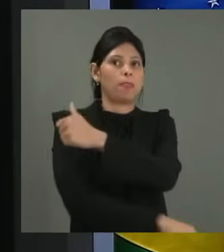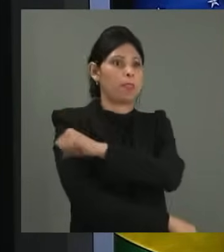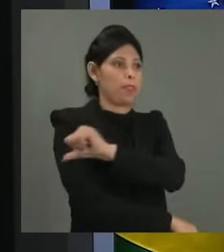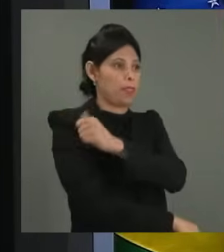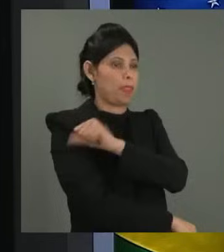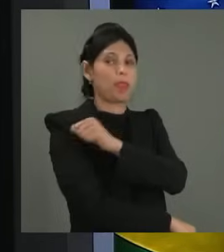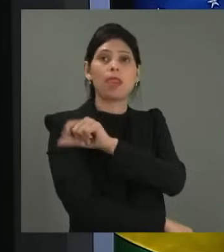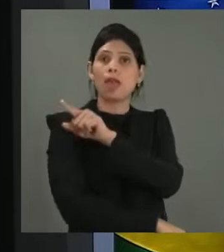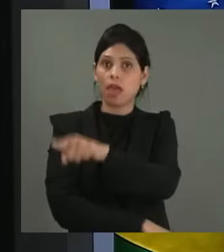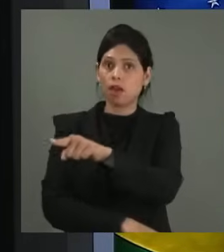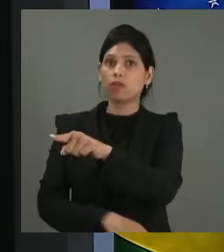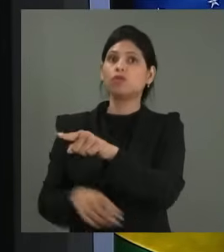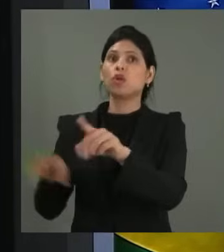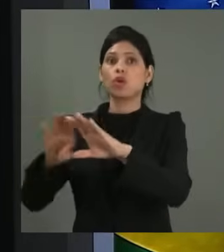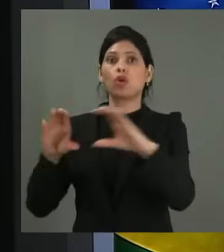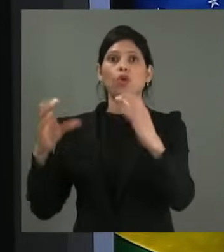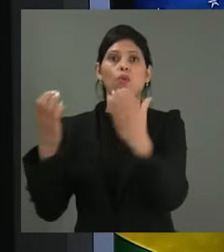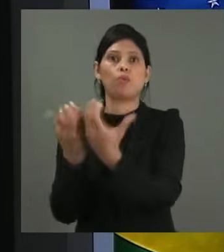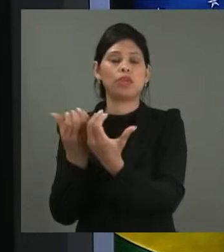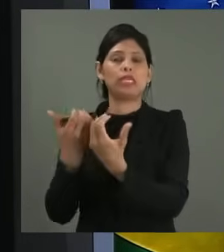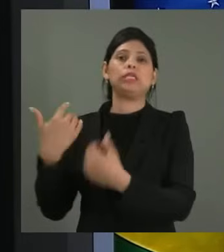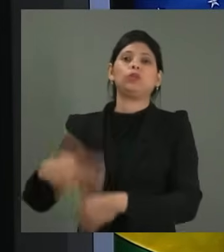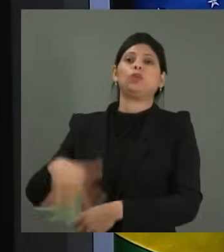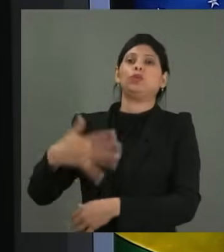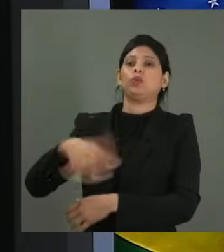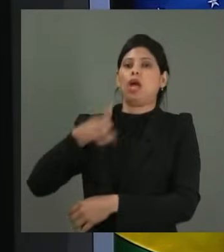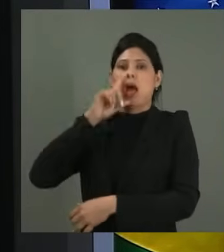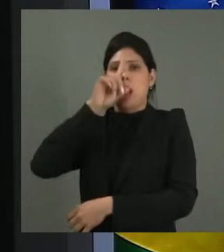das comunidades mais perigosas.